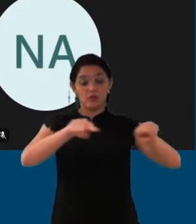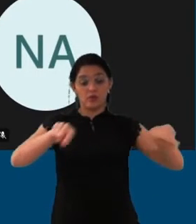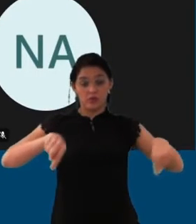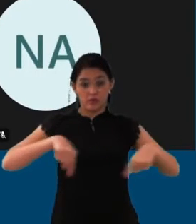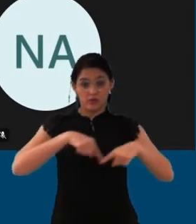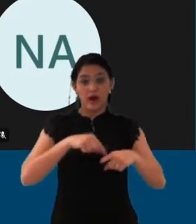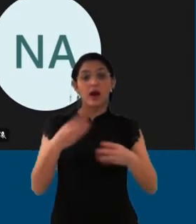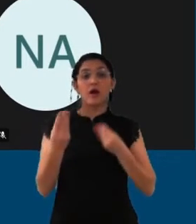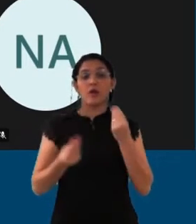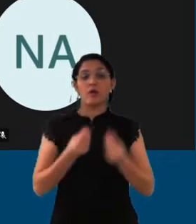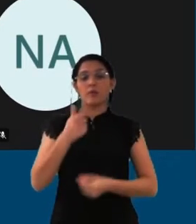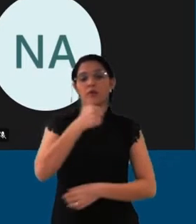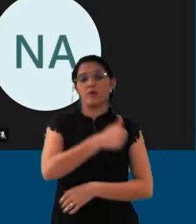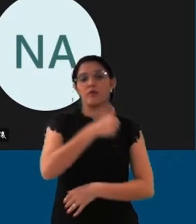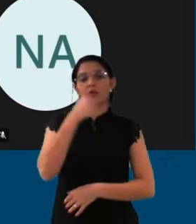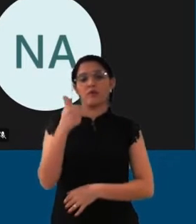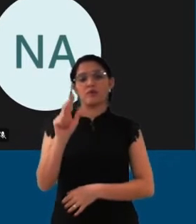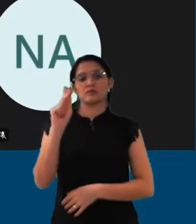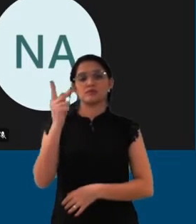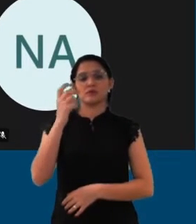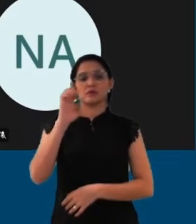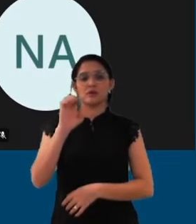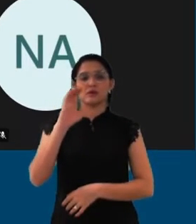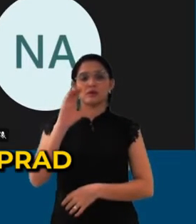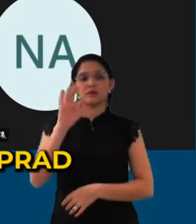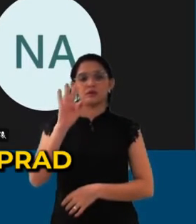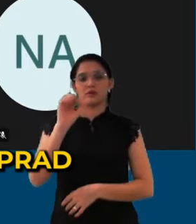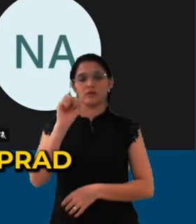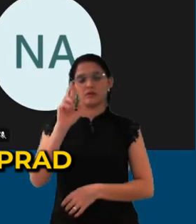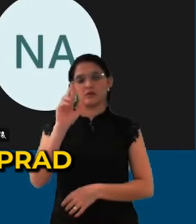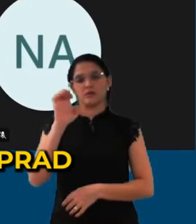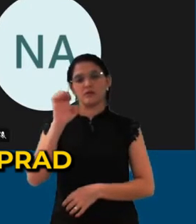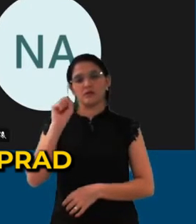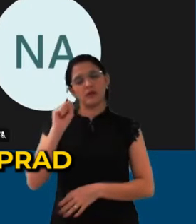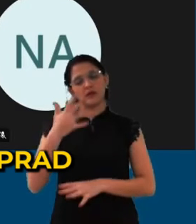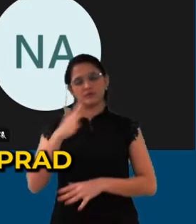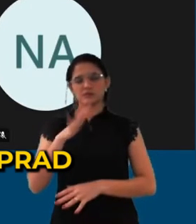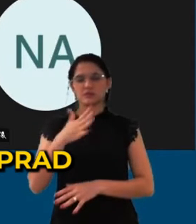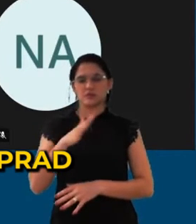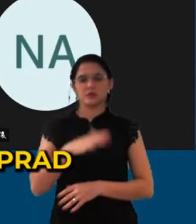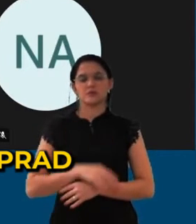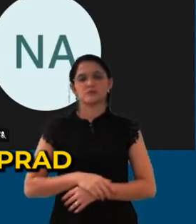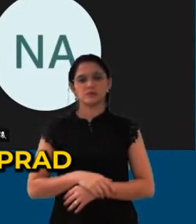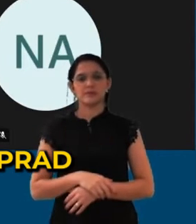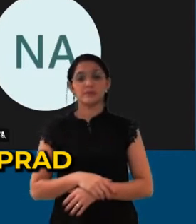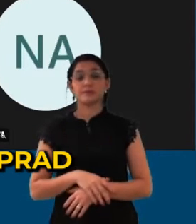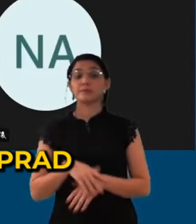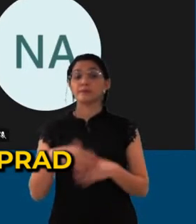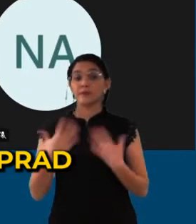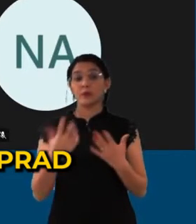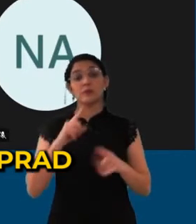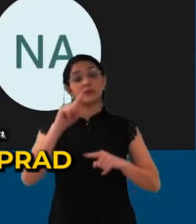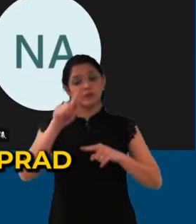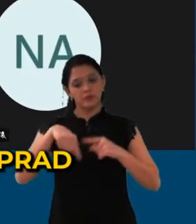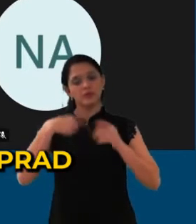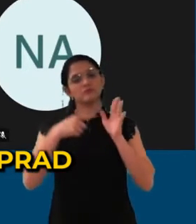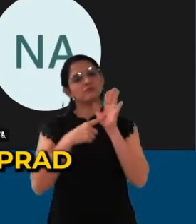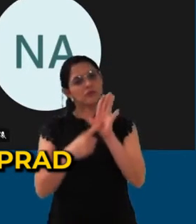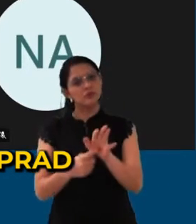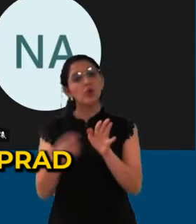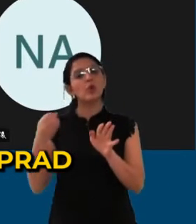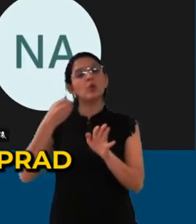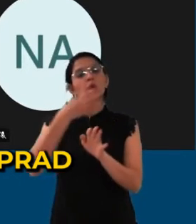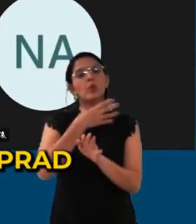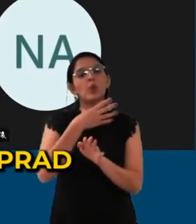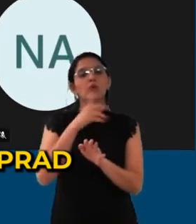11 hectares, aproximadamente. Então, a gente apresentou depois um novo PRAD, certo?